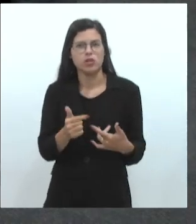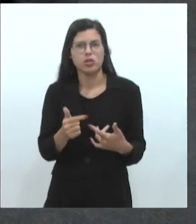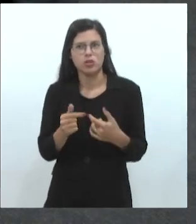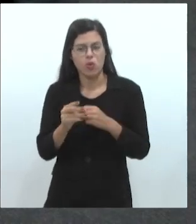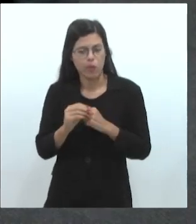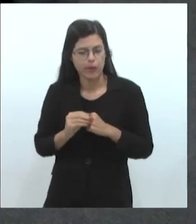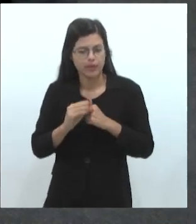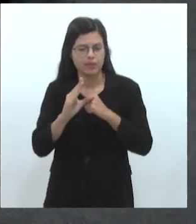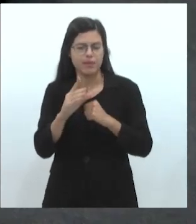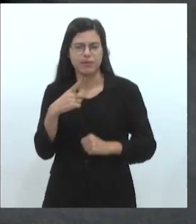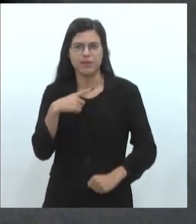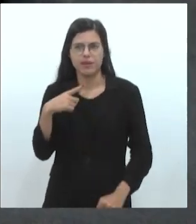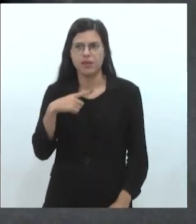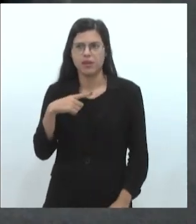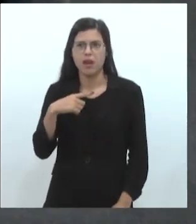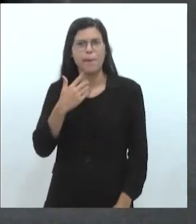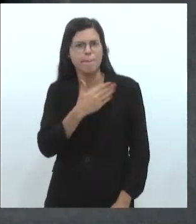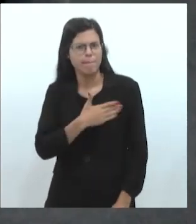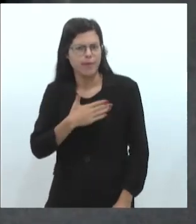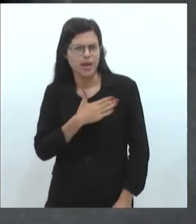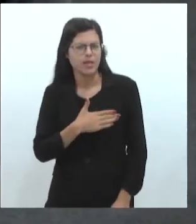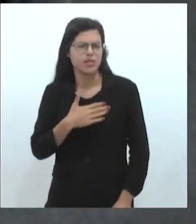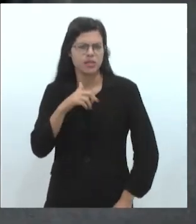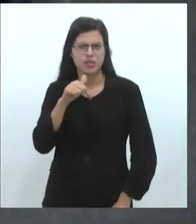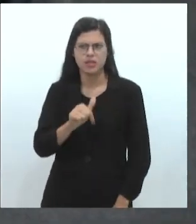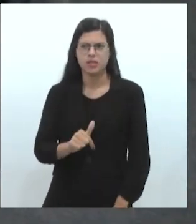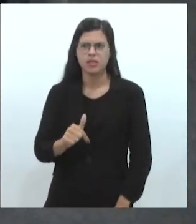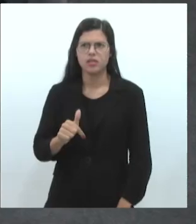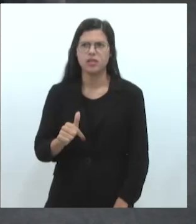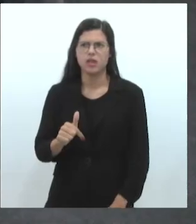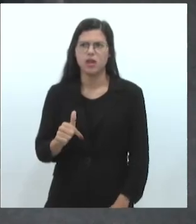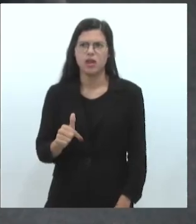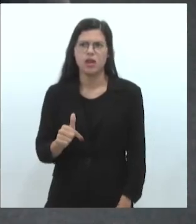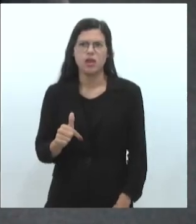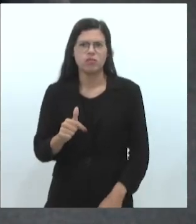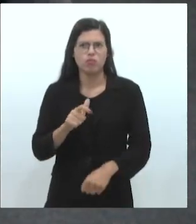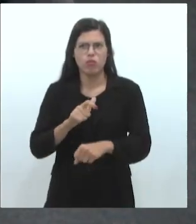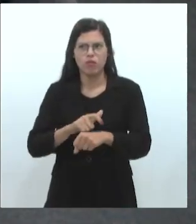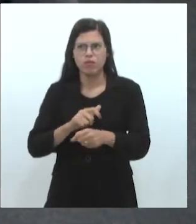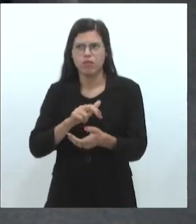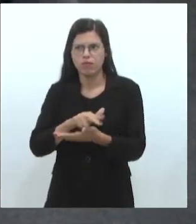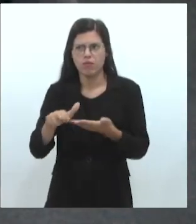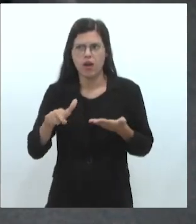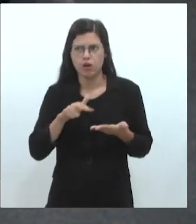dizer que foi um prazer, não só neste projeto, mas é um prazer para mim, em muitos momentos,